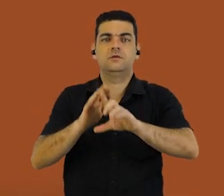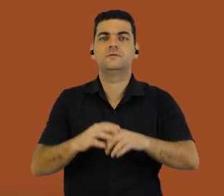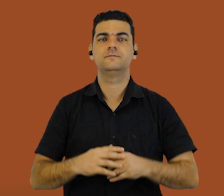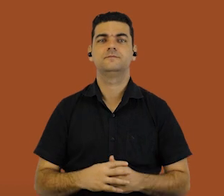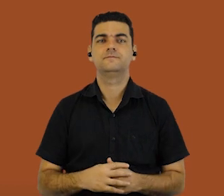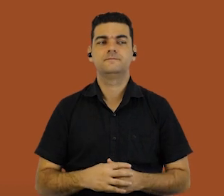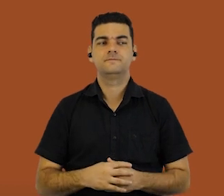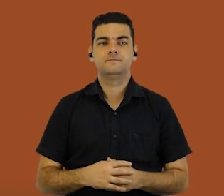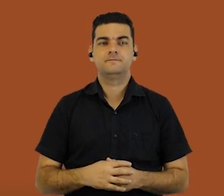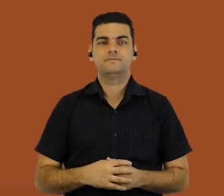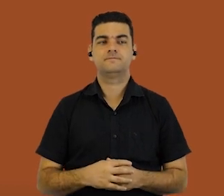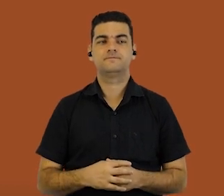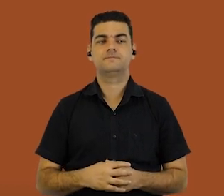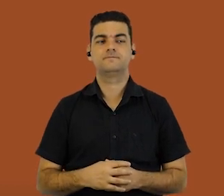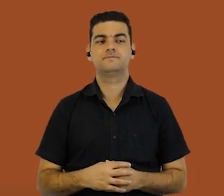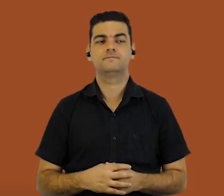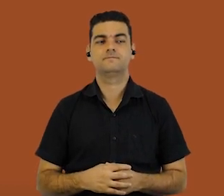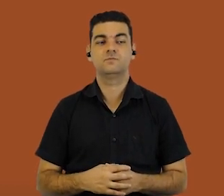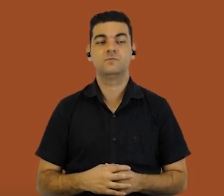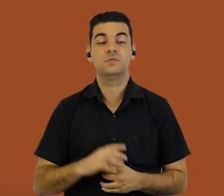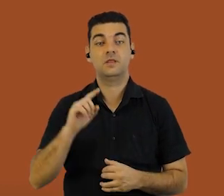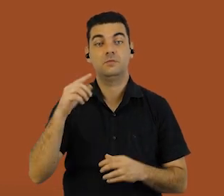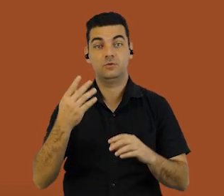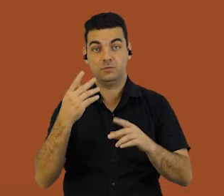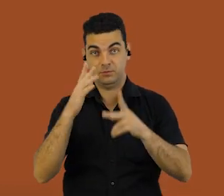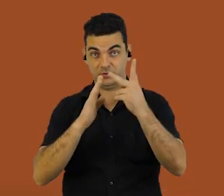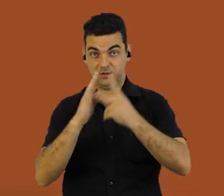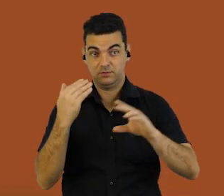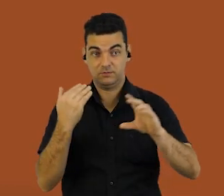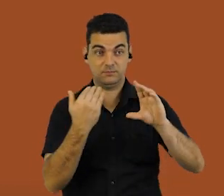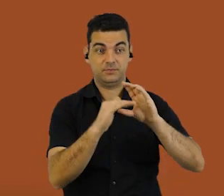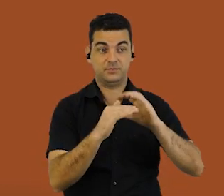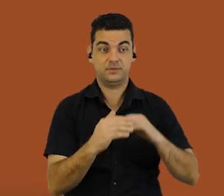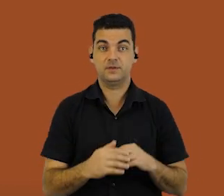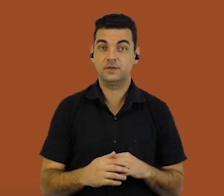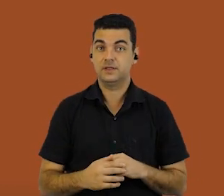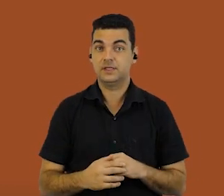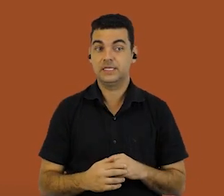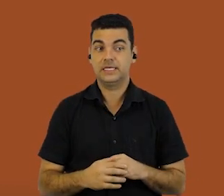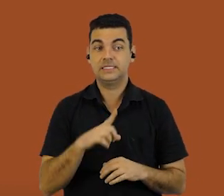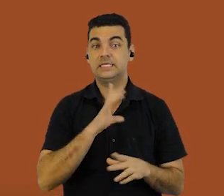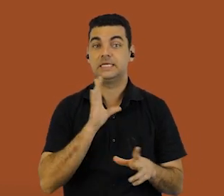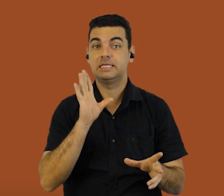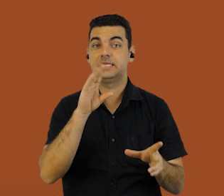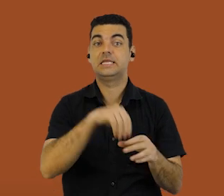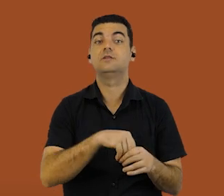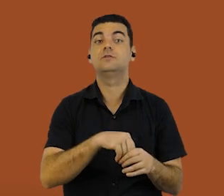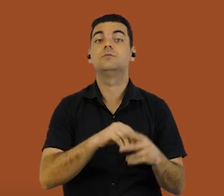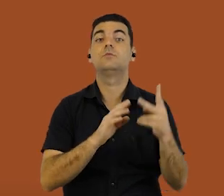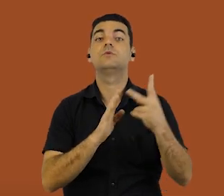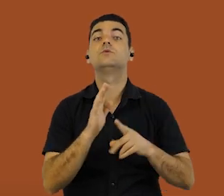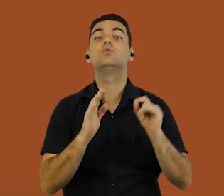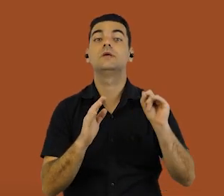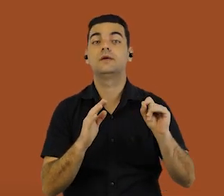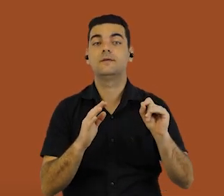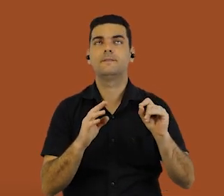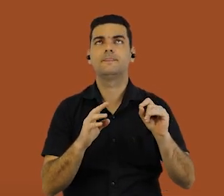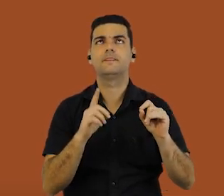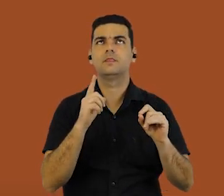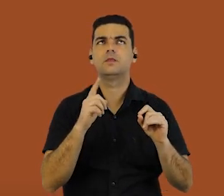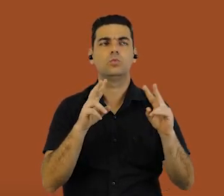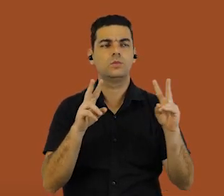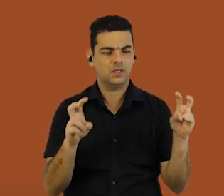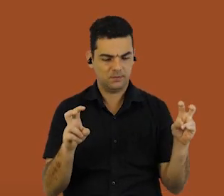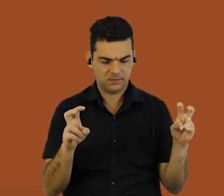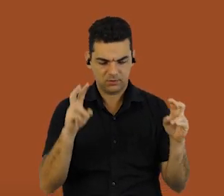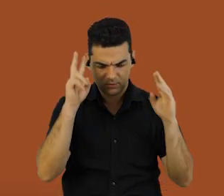E quando foi enviado o projeto de lei, ele tinha dentro do projeto um item que